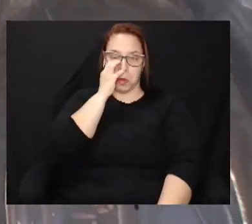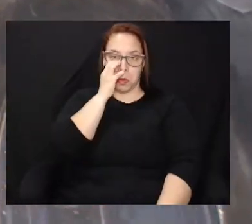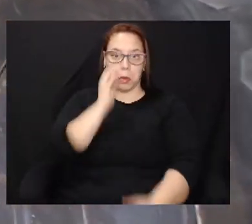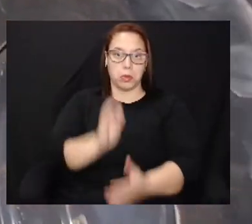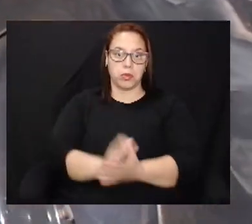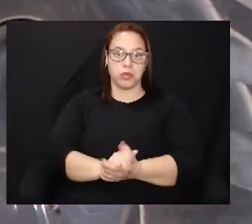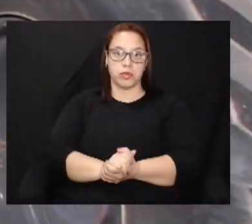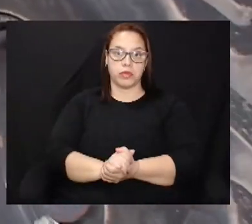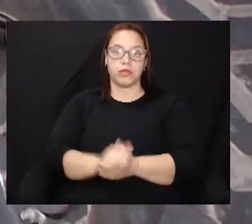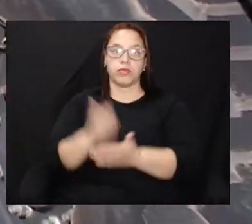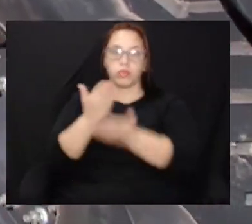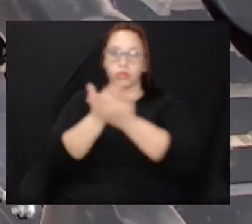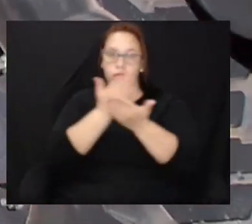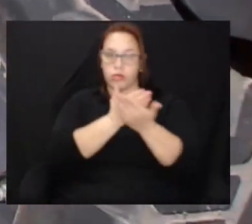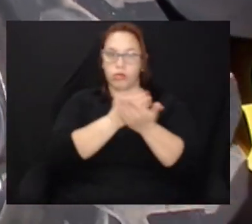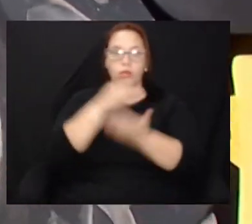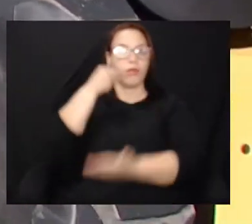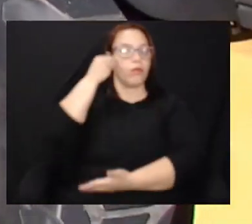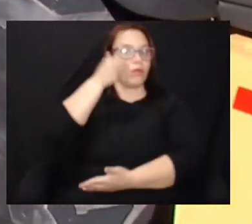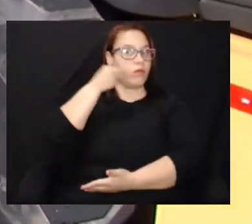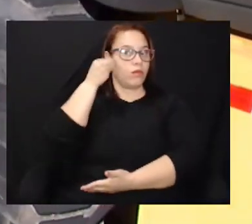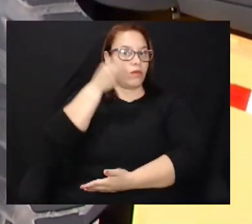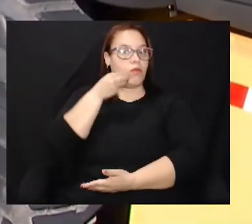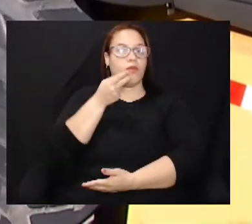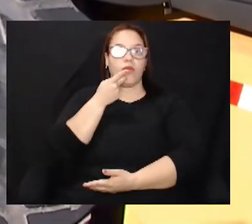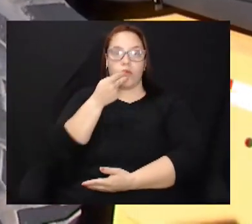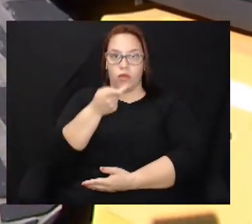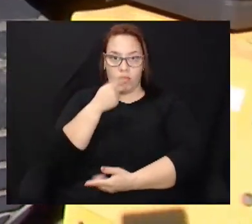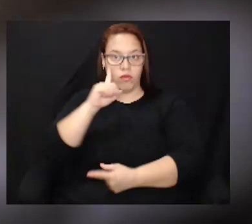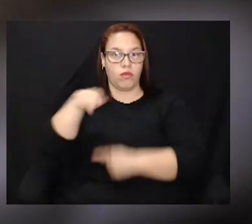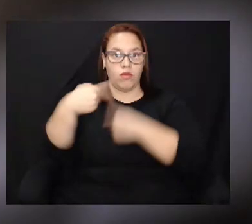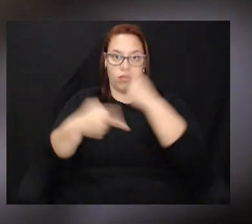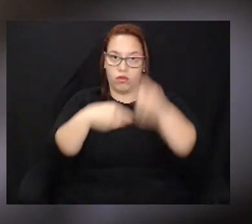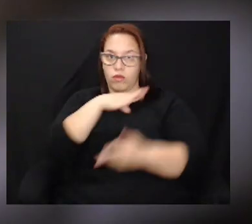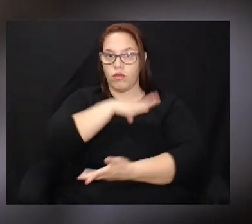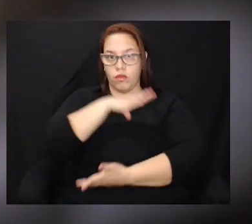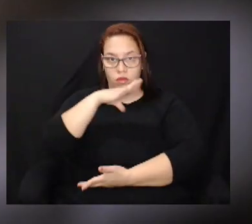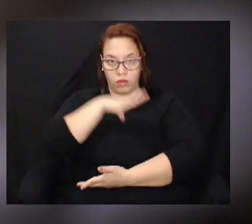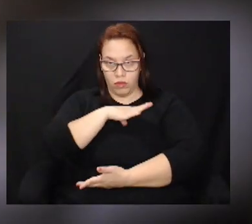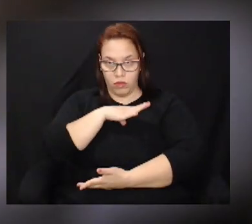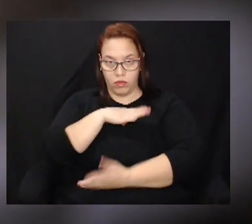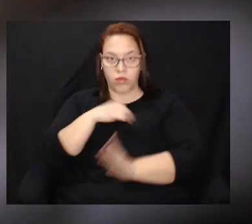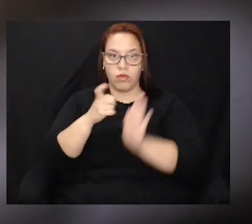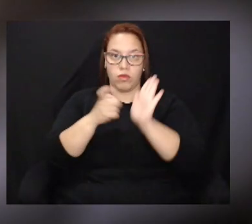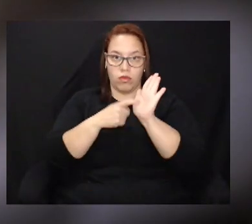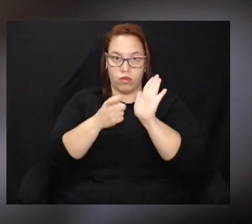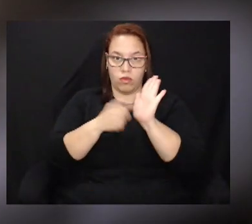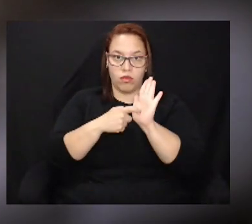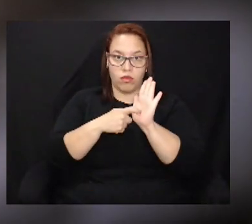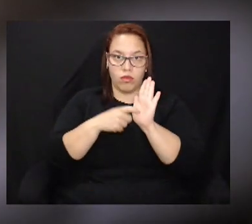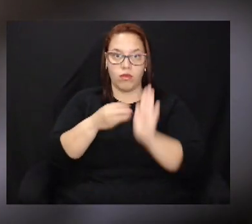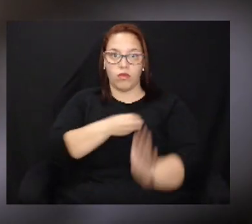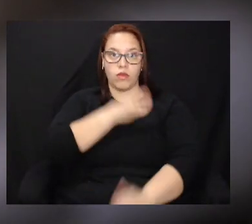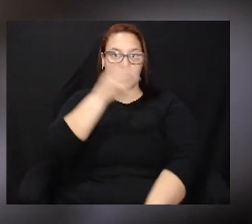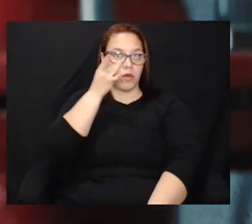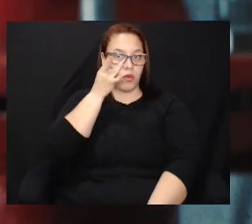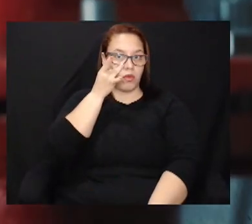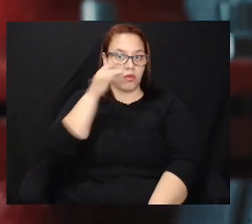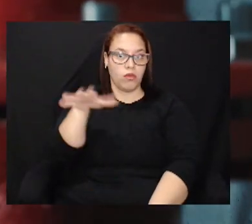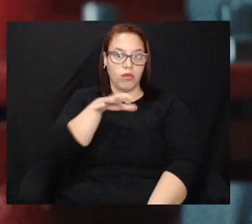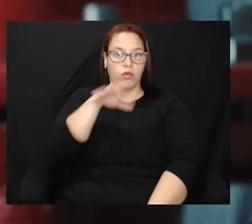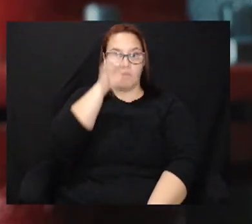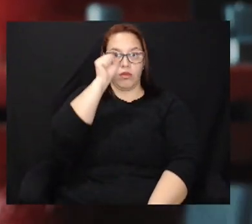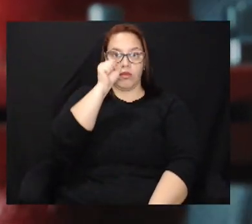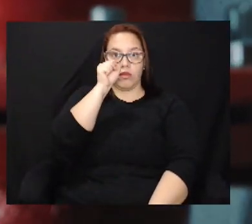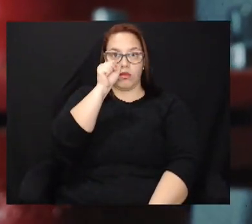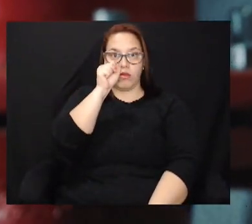Estudos e experiências relatadas por outros municípios indicam que a presença de ar na rede pode